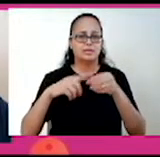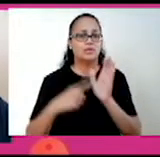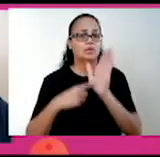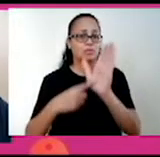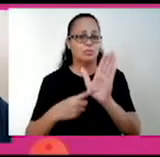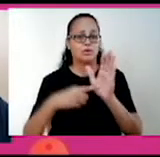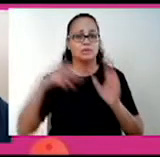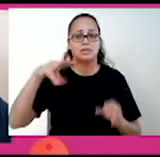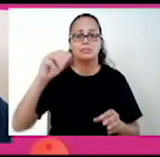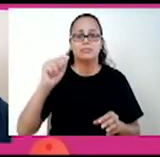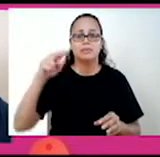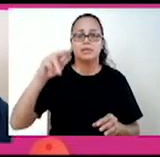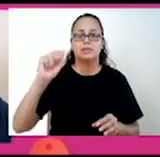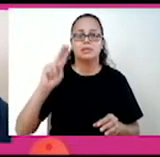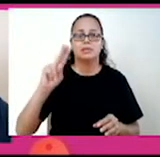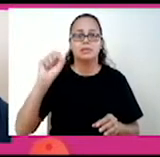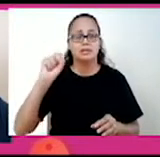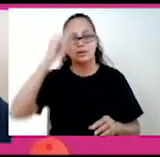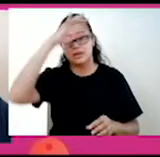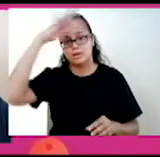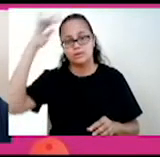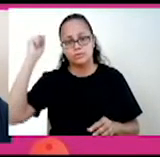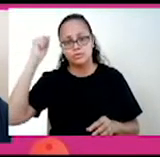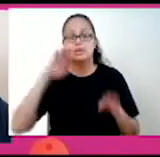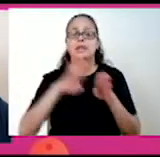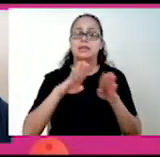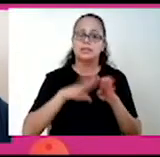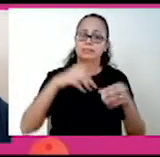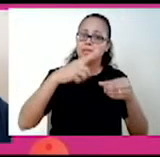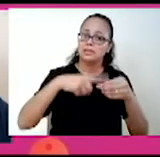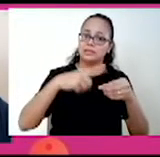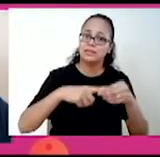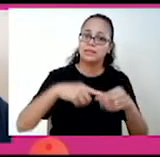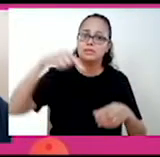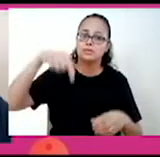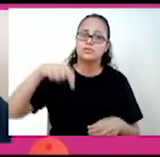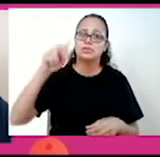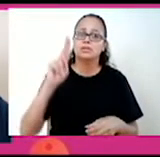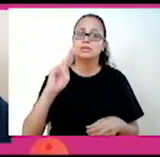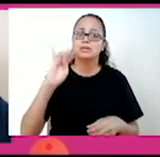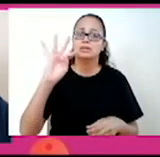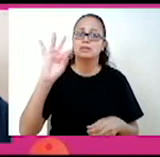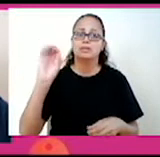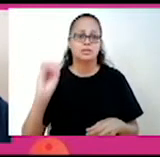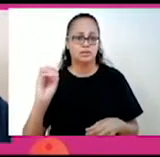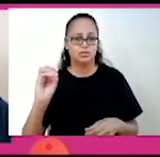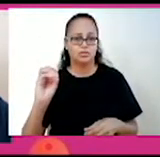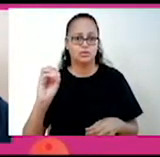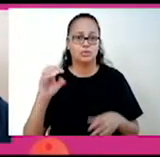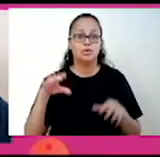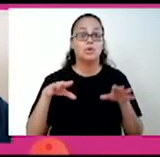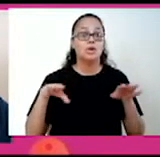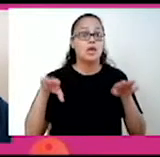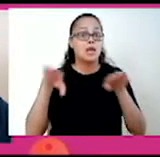de Manaus, acompanha aqui com a seta do mouse, onde está Manaus, e aqui Quito, no Equador, certo? Embora se encontrem em